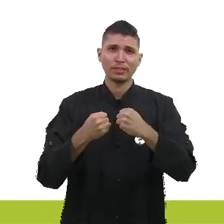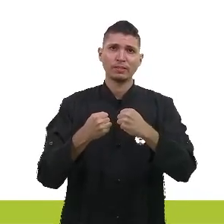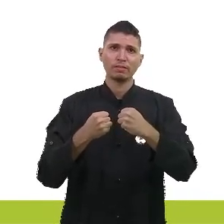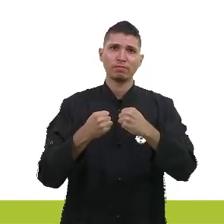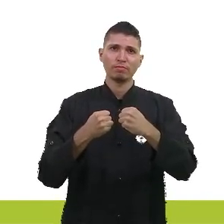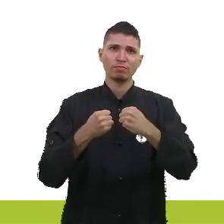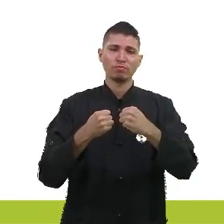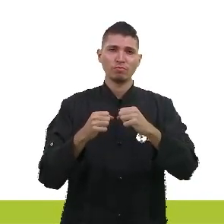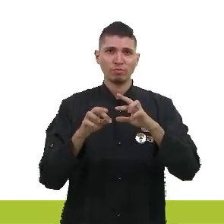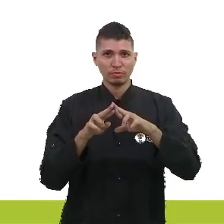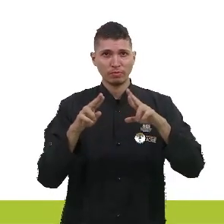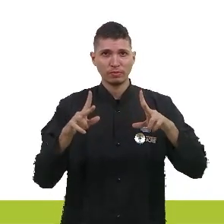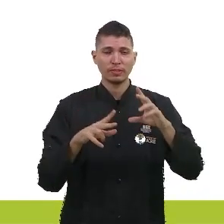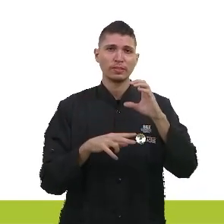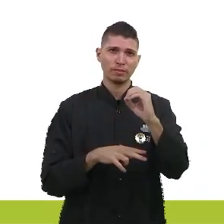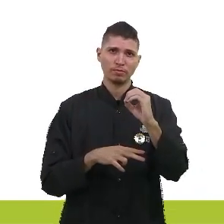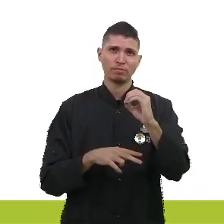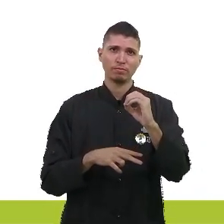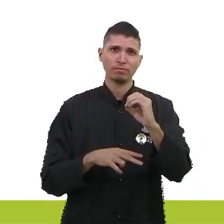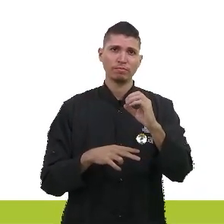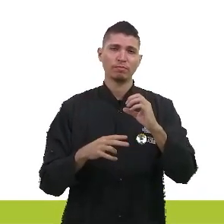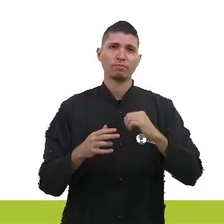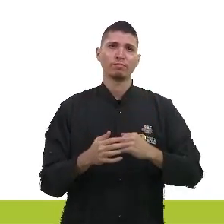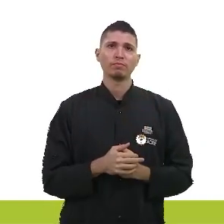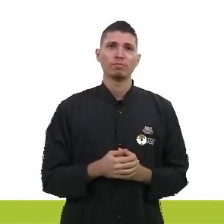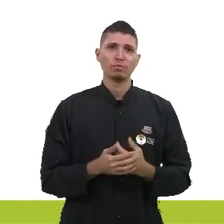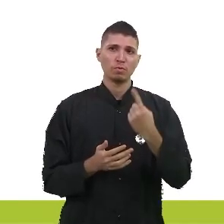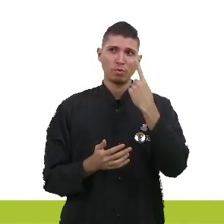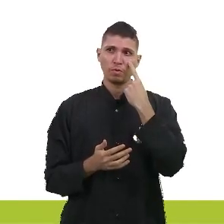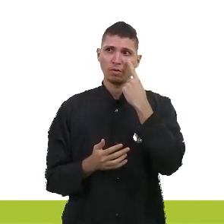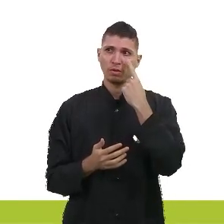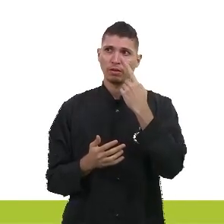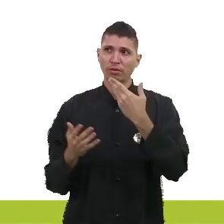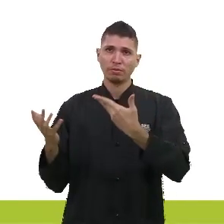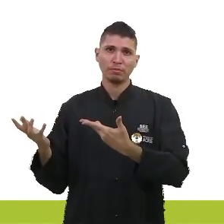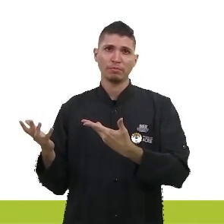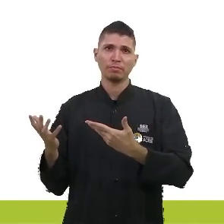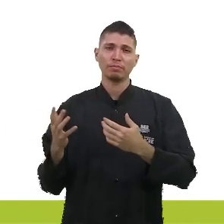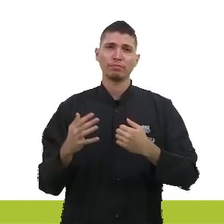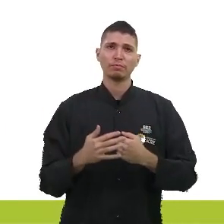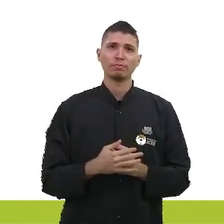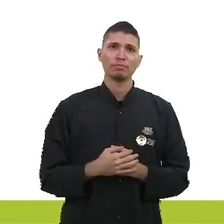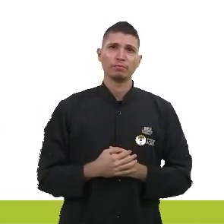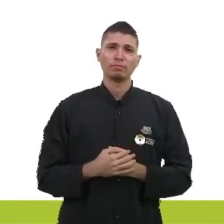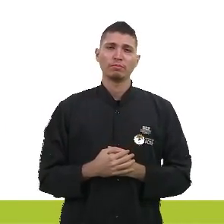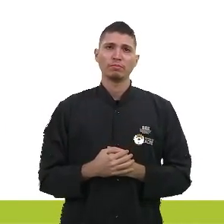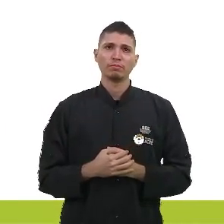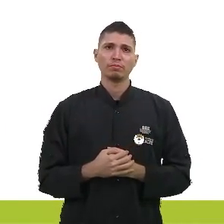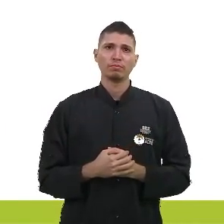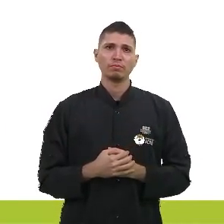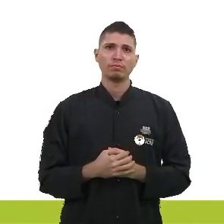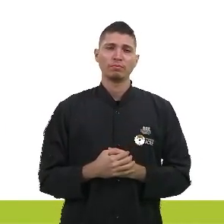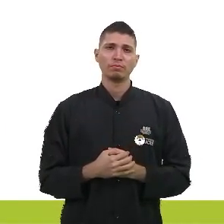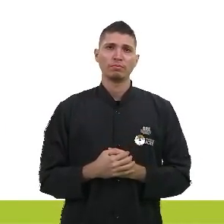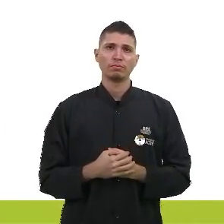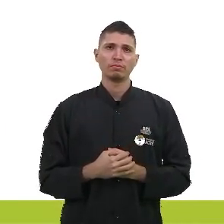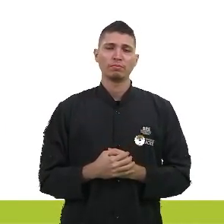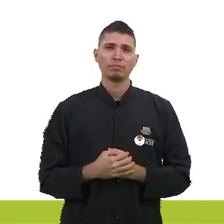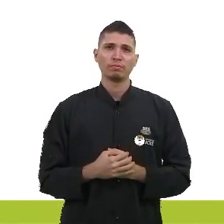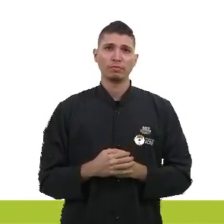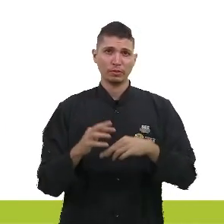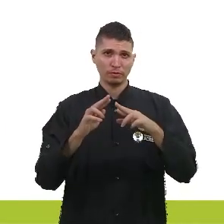eles forem diferentes de zero. Olha só, o somatório das forças, aqui, ela vai ser diferente de